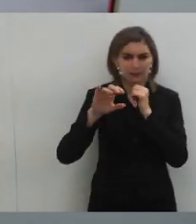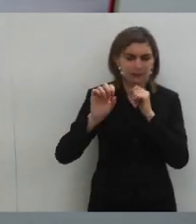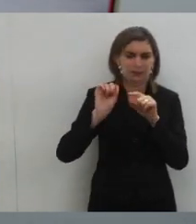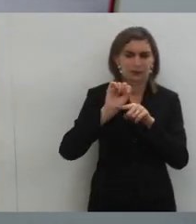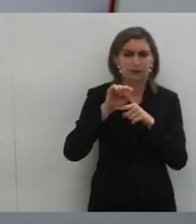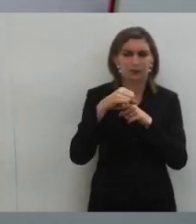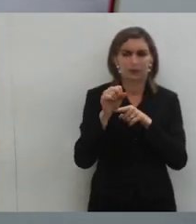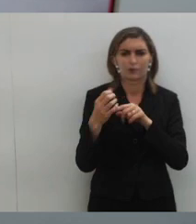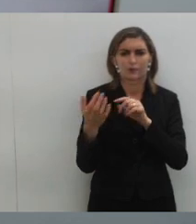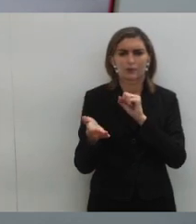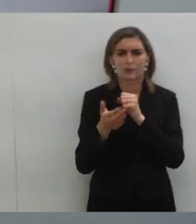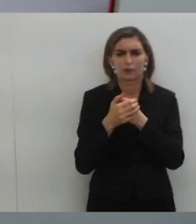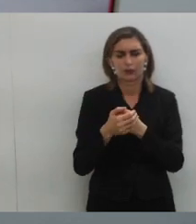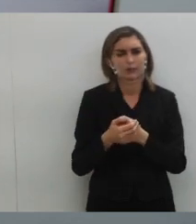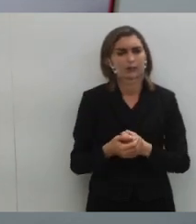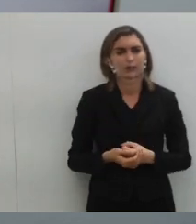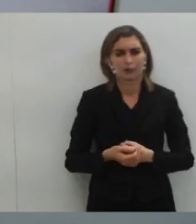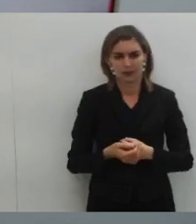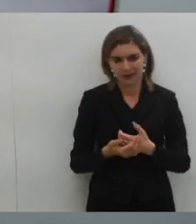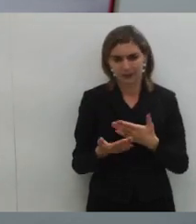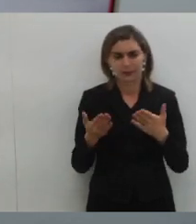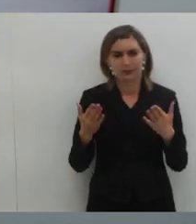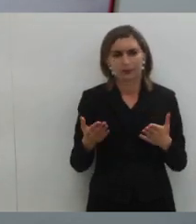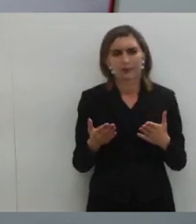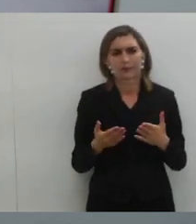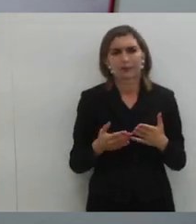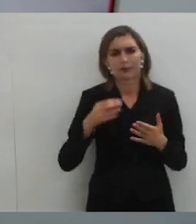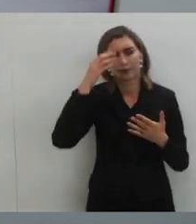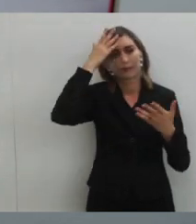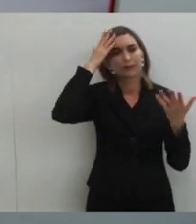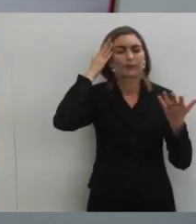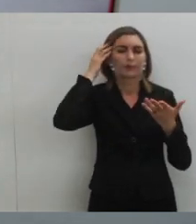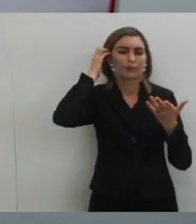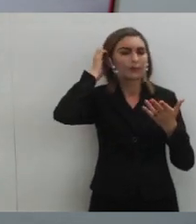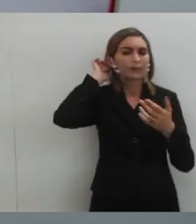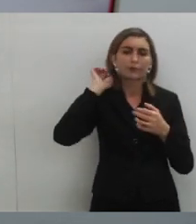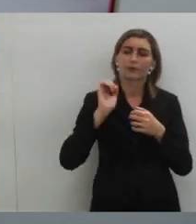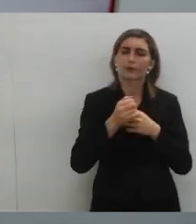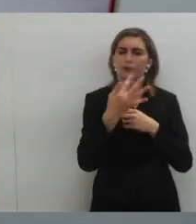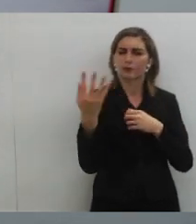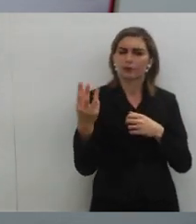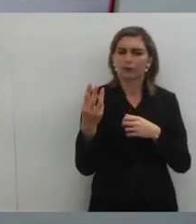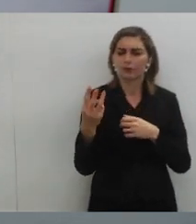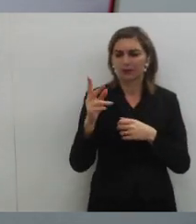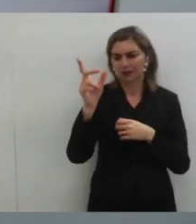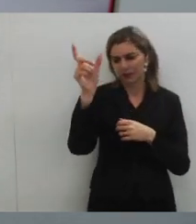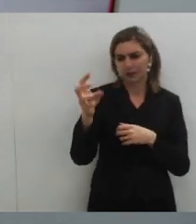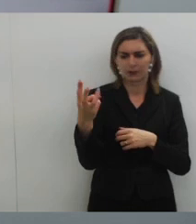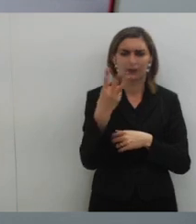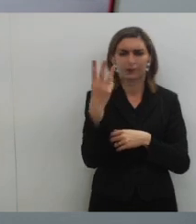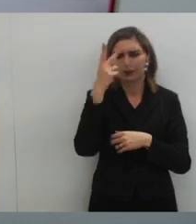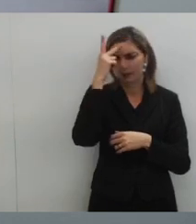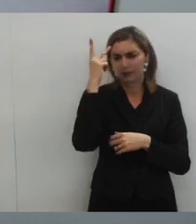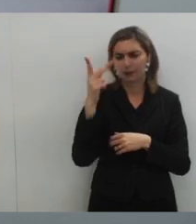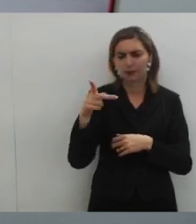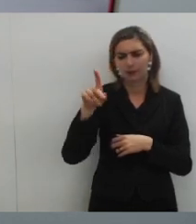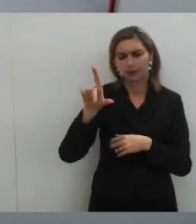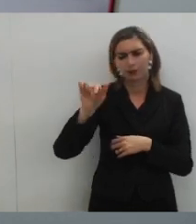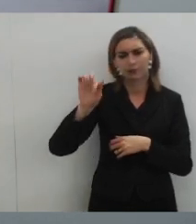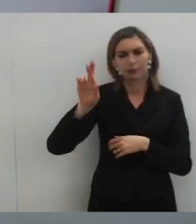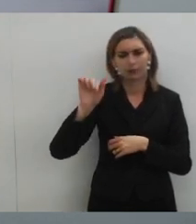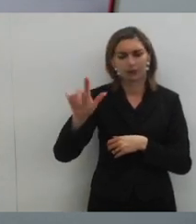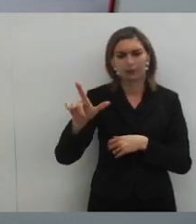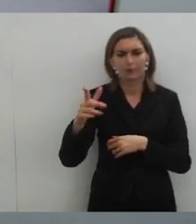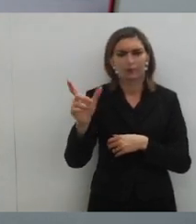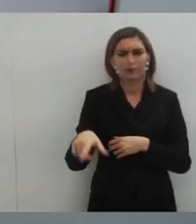oculto. Sem medo de errar, tá certo? Agora, quando é terceira pessoa do plural, que